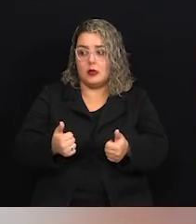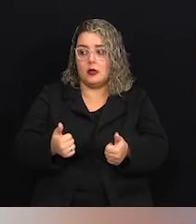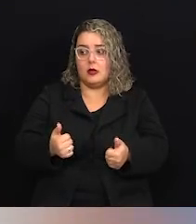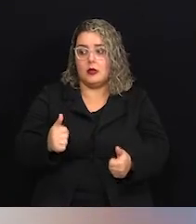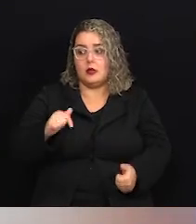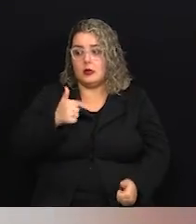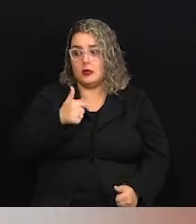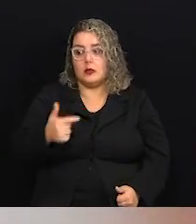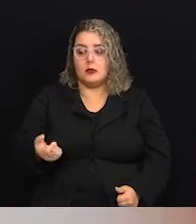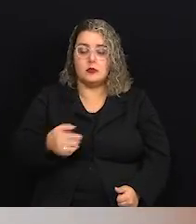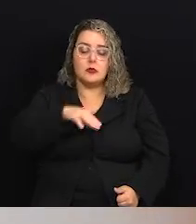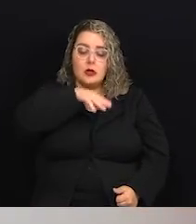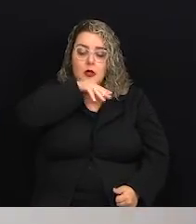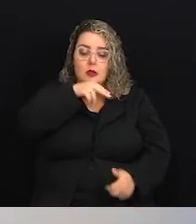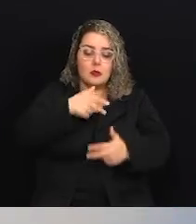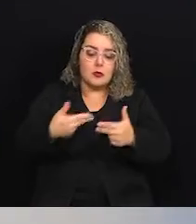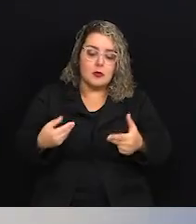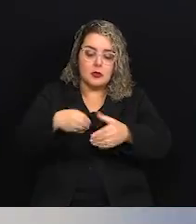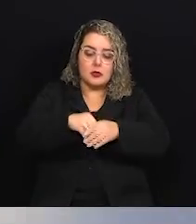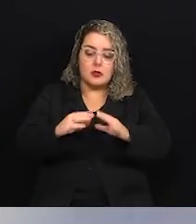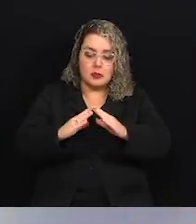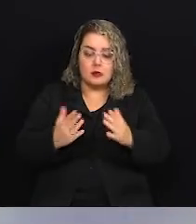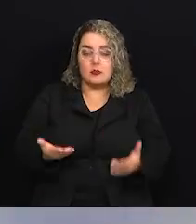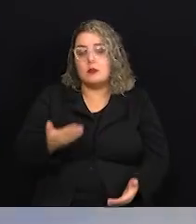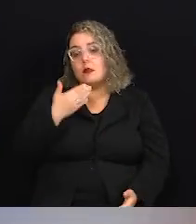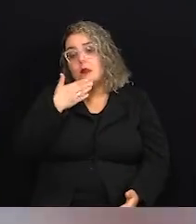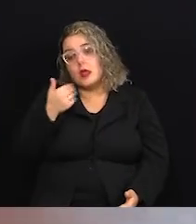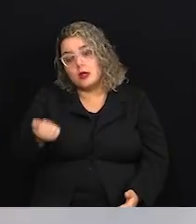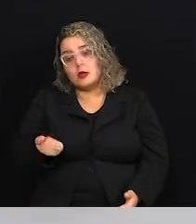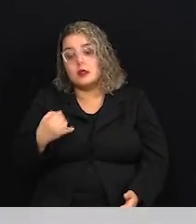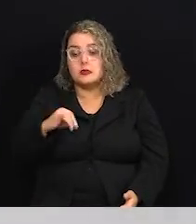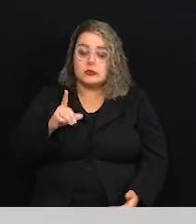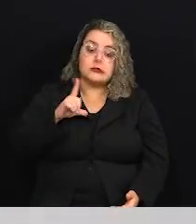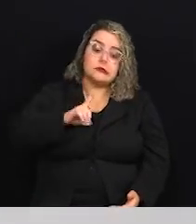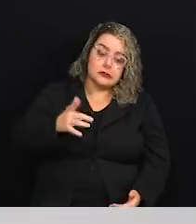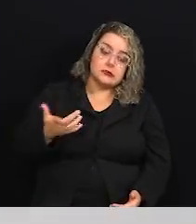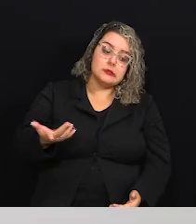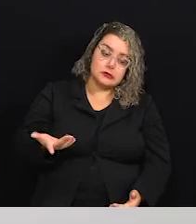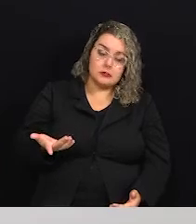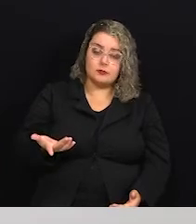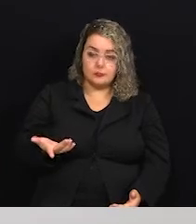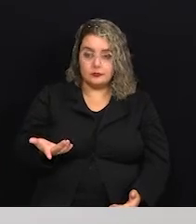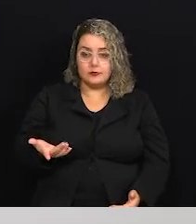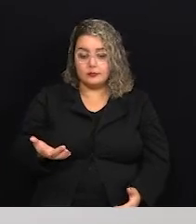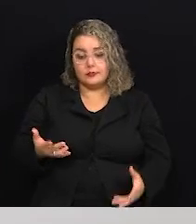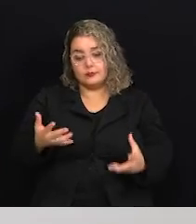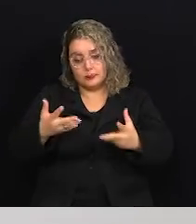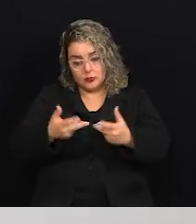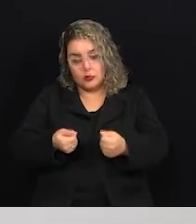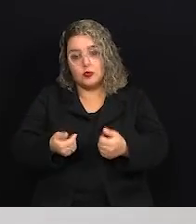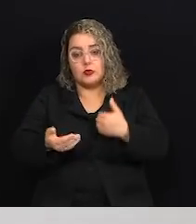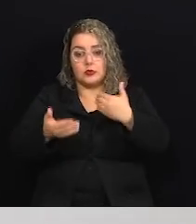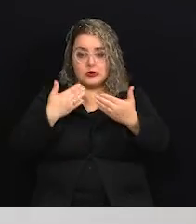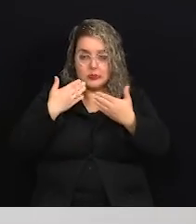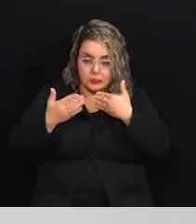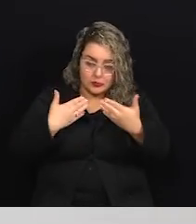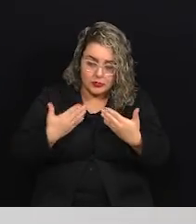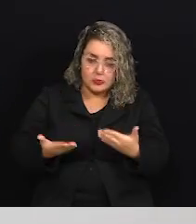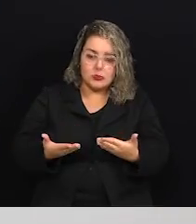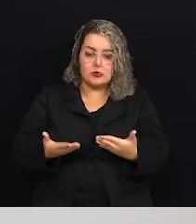possibilidade de não ter animal doméstico. Se não tem animal doméstico, melhor não ter. Se tem, isso tudo